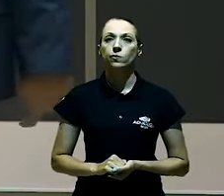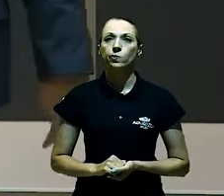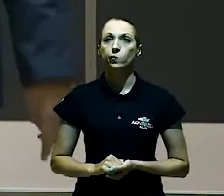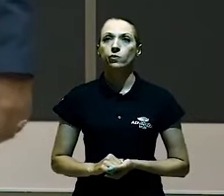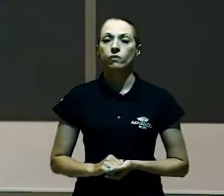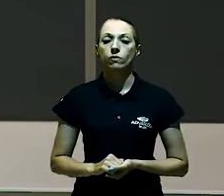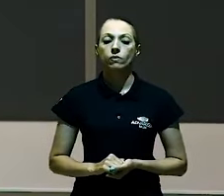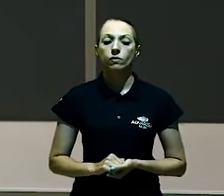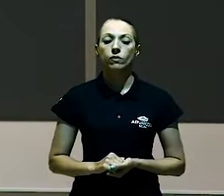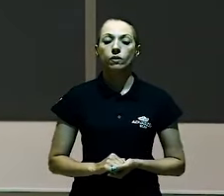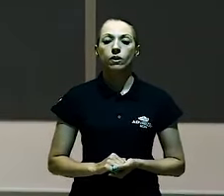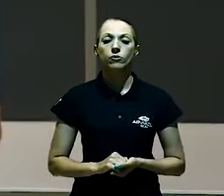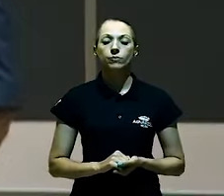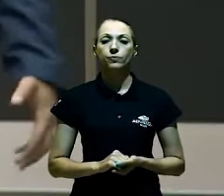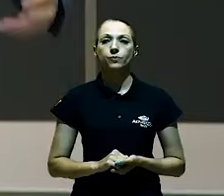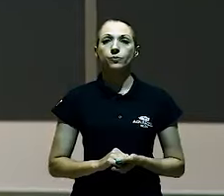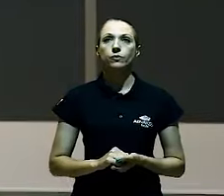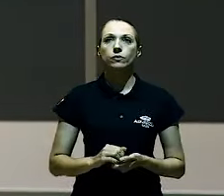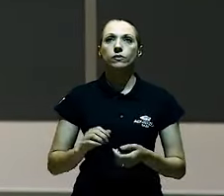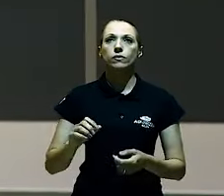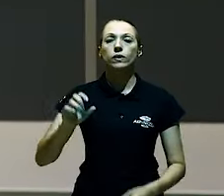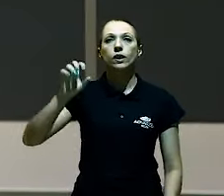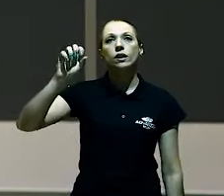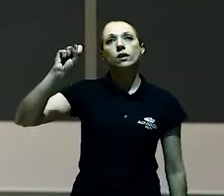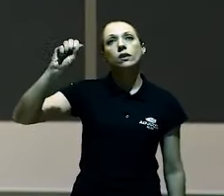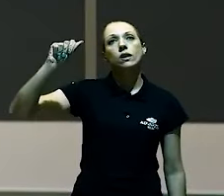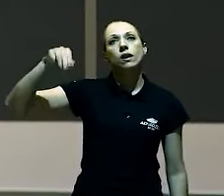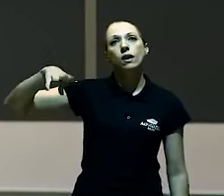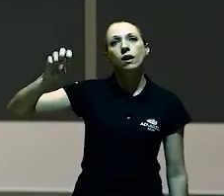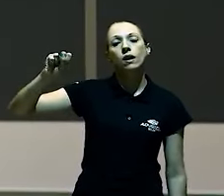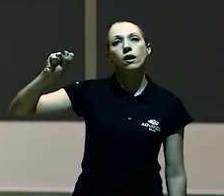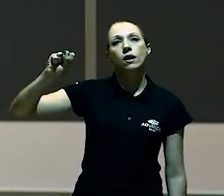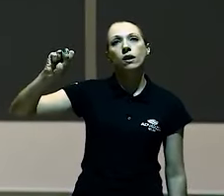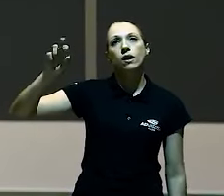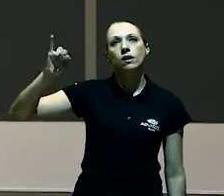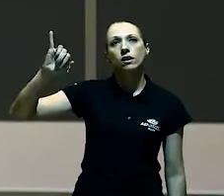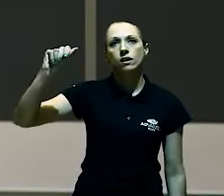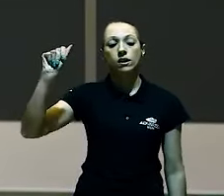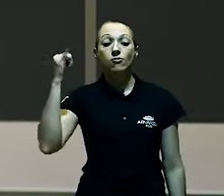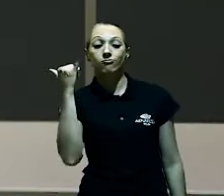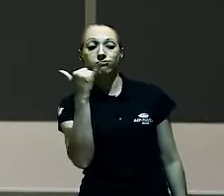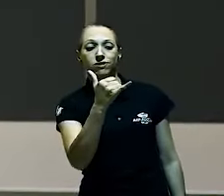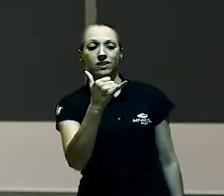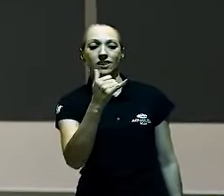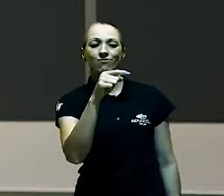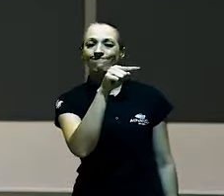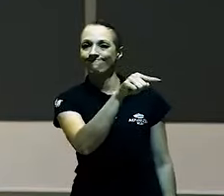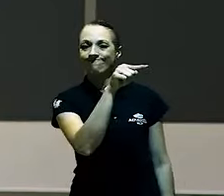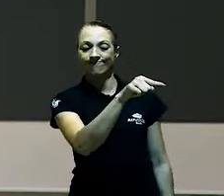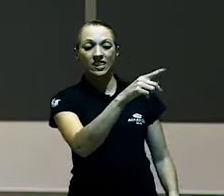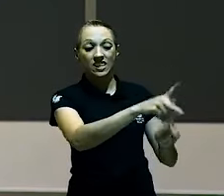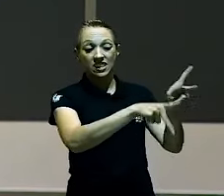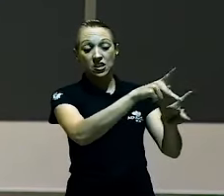levantará, e nós seremos levados cativos, ou eles vão dominar sobre nós, e o Senhor quer que eu vá pregar para esse